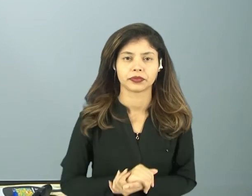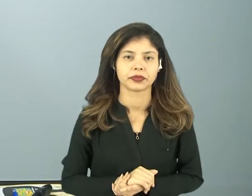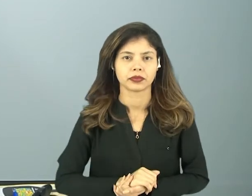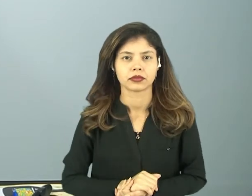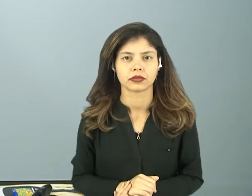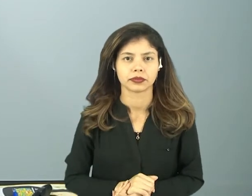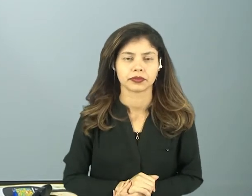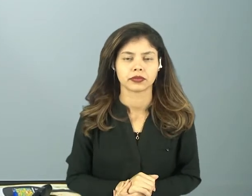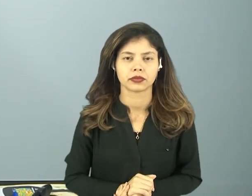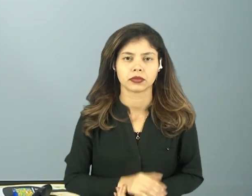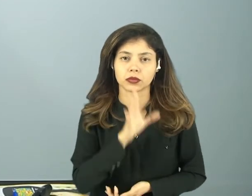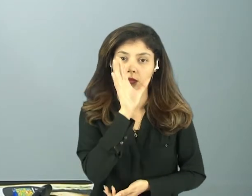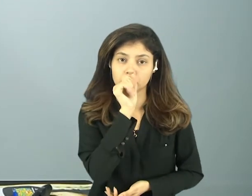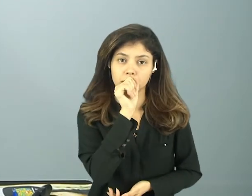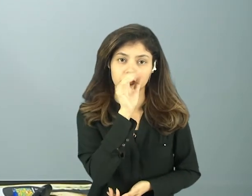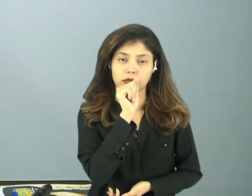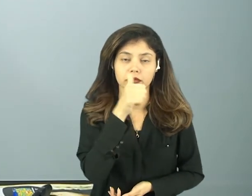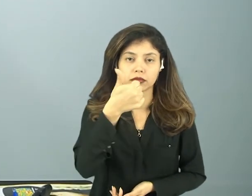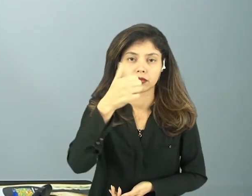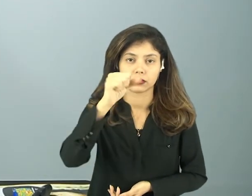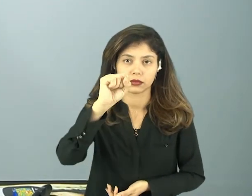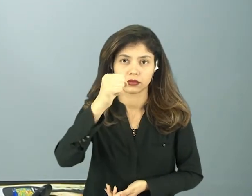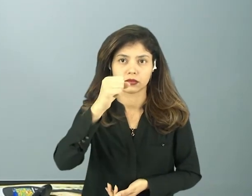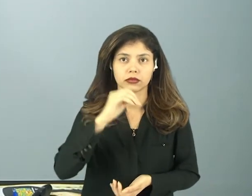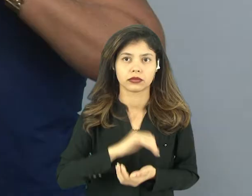Então, no sábado era 18.